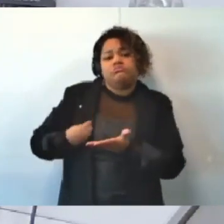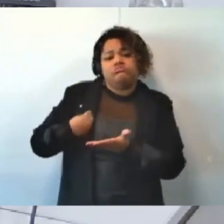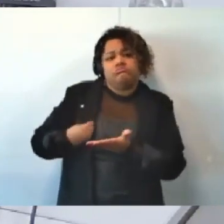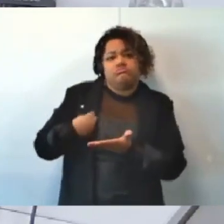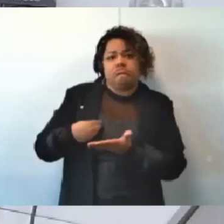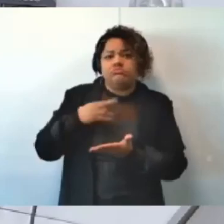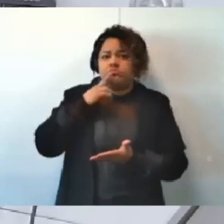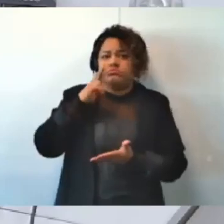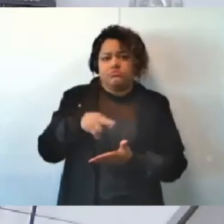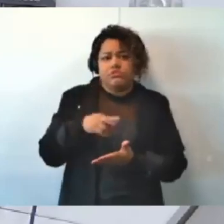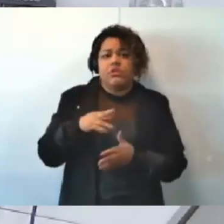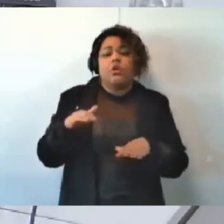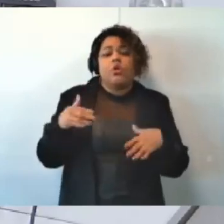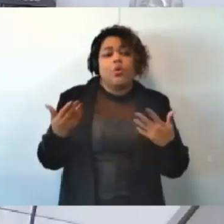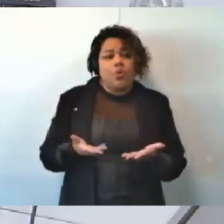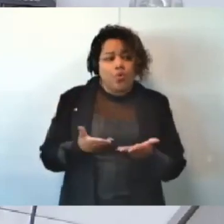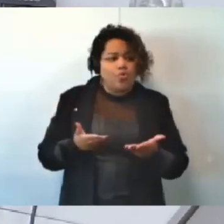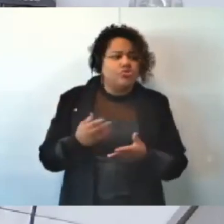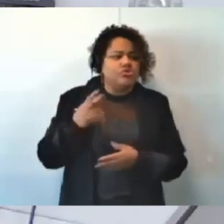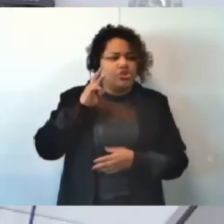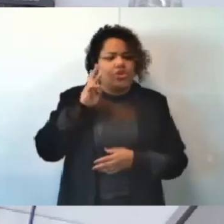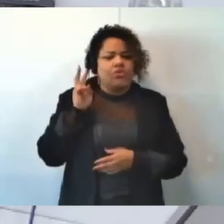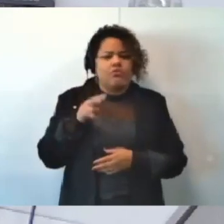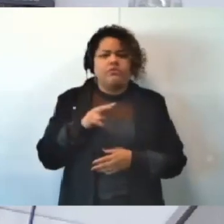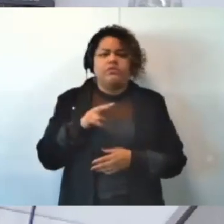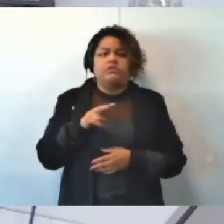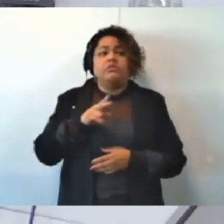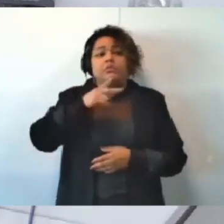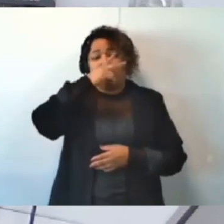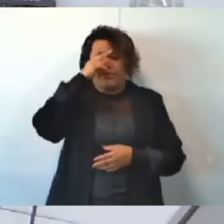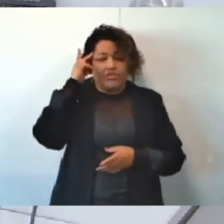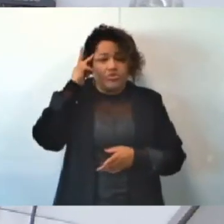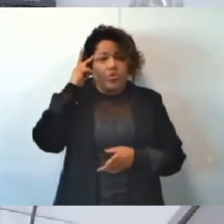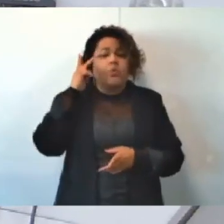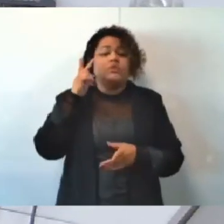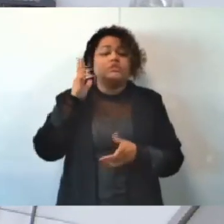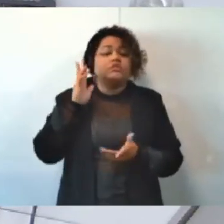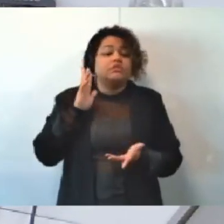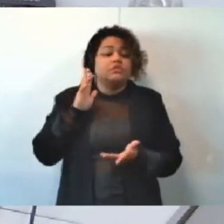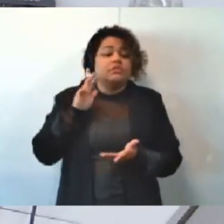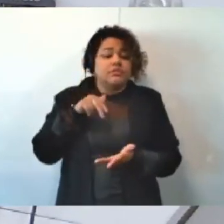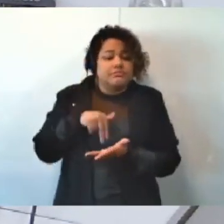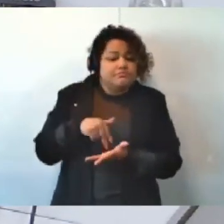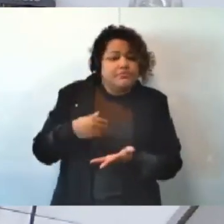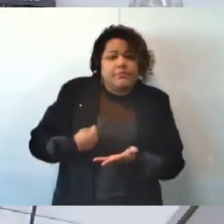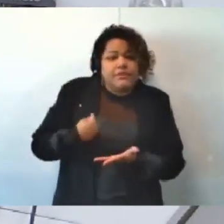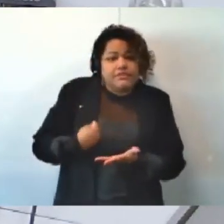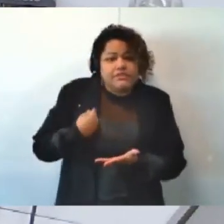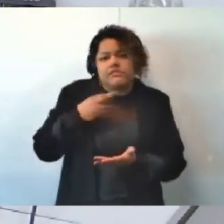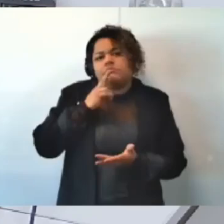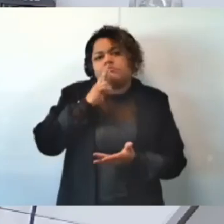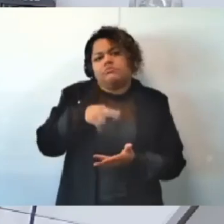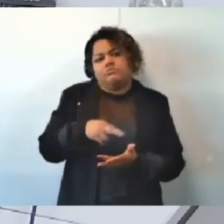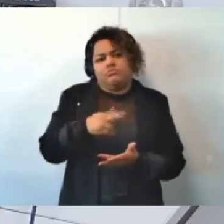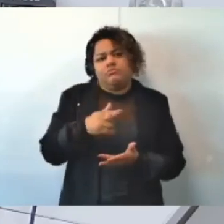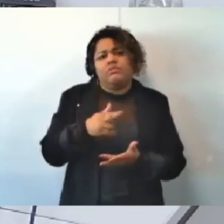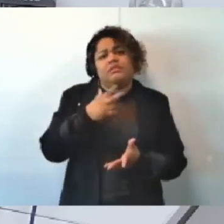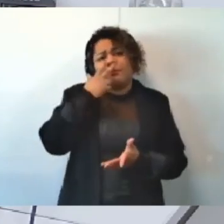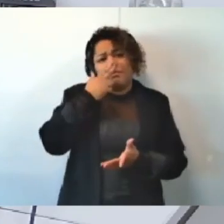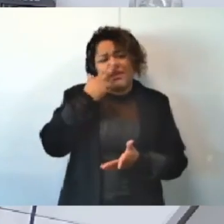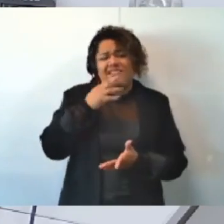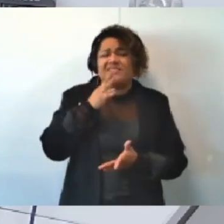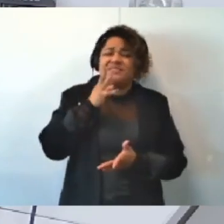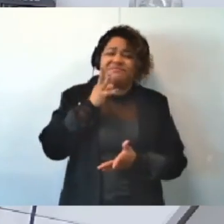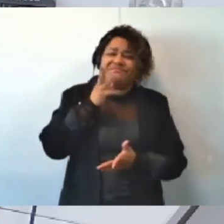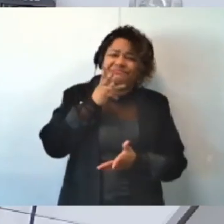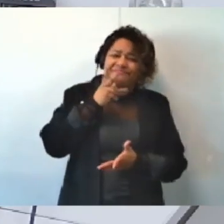que poderia estar aqui para dar mais esclarecimento. Com todo respeito a ele, foi uma coisa assim, meio, muito devagar. Então, é o seguinte,